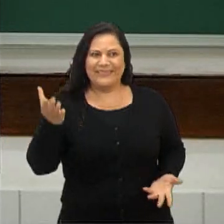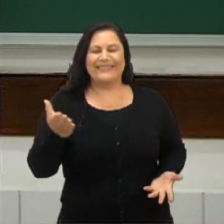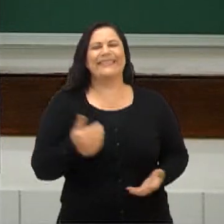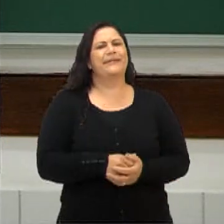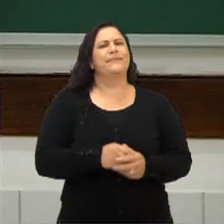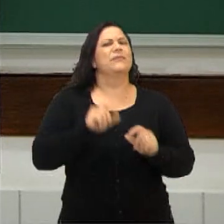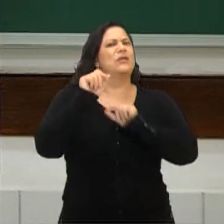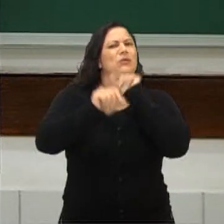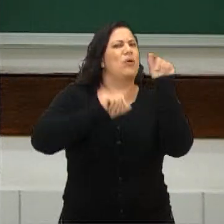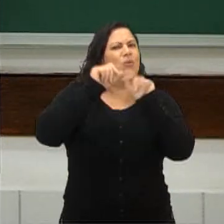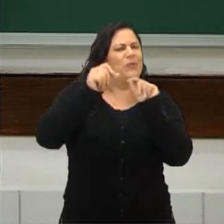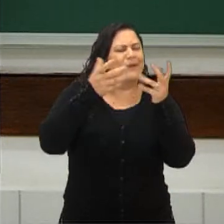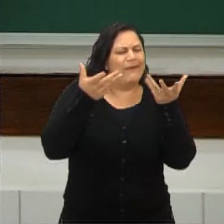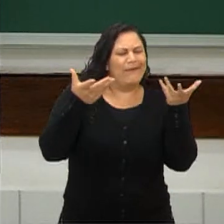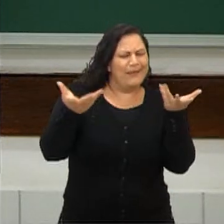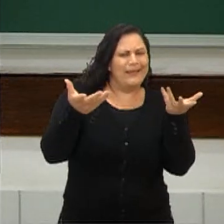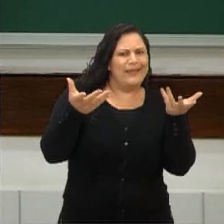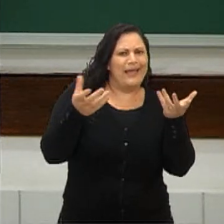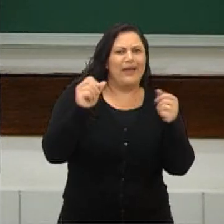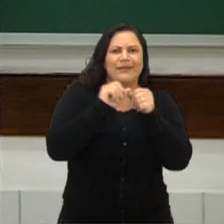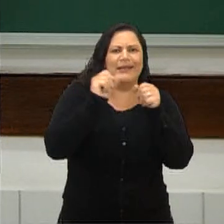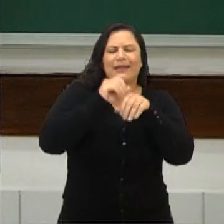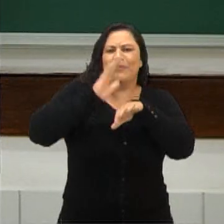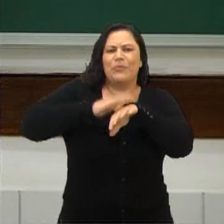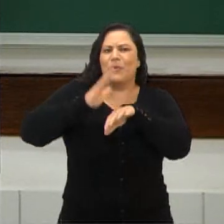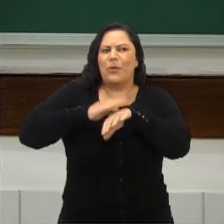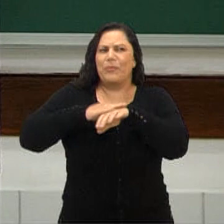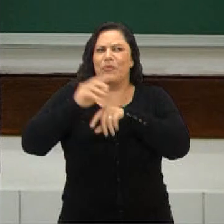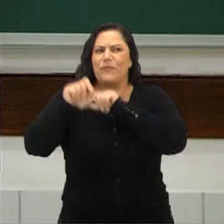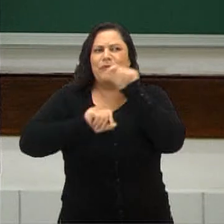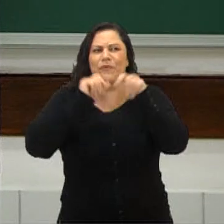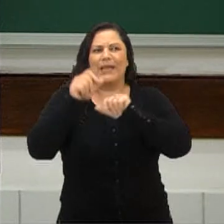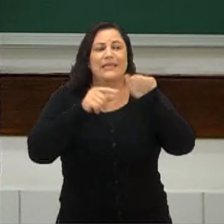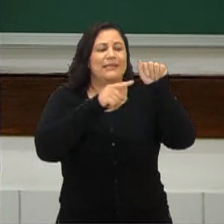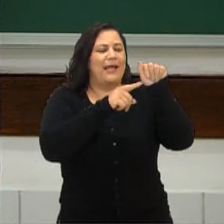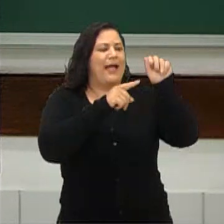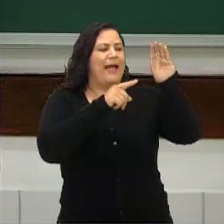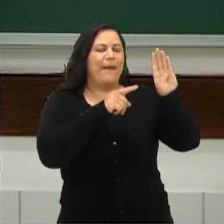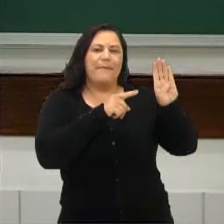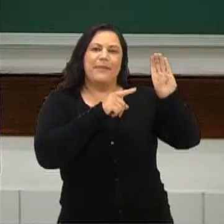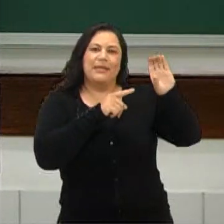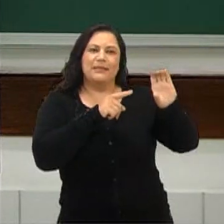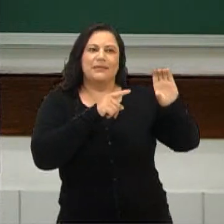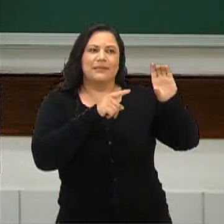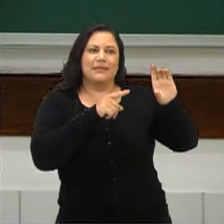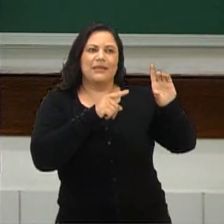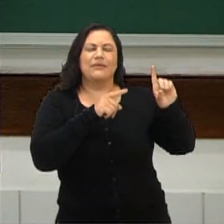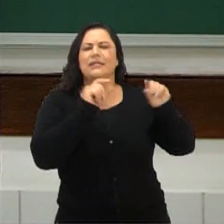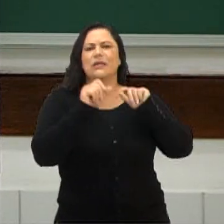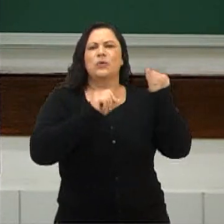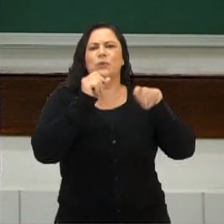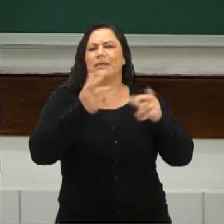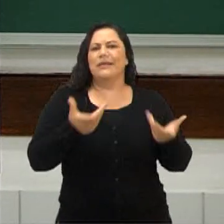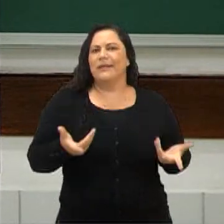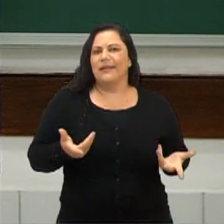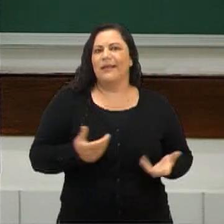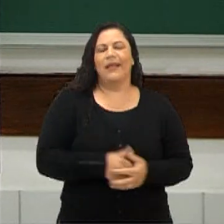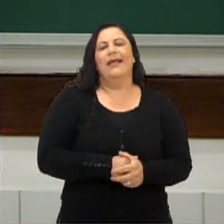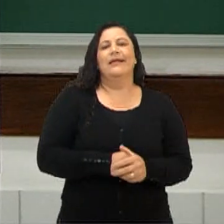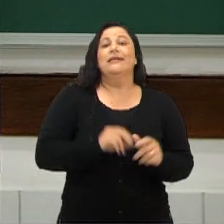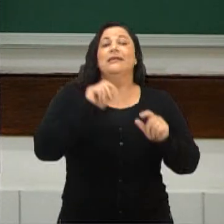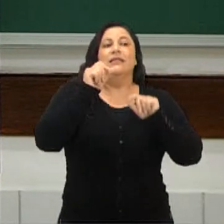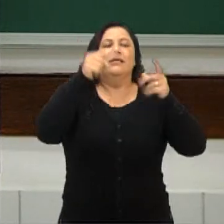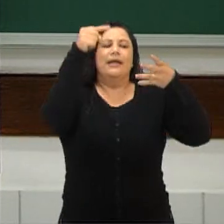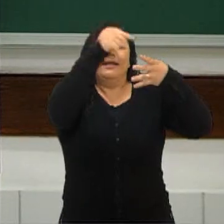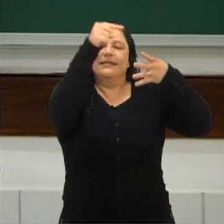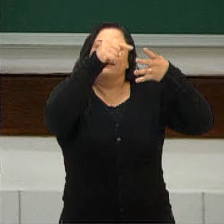se foi precursor do impressionismo, se ele foi o registro da população da época, se foi criar os cartazes de propaganda ou se foi a